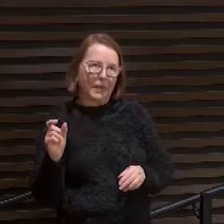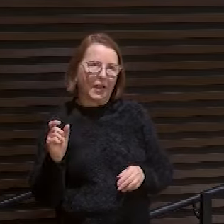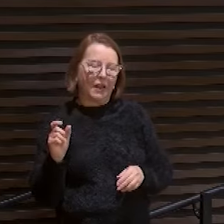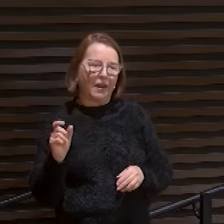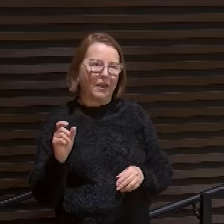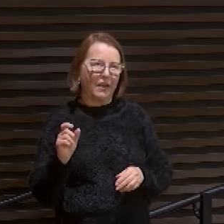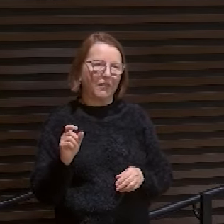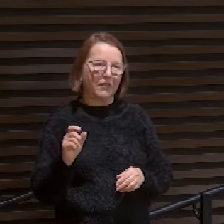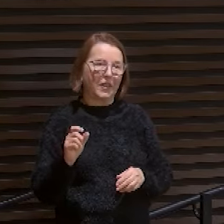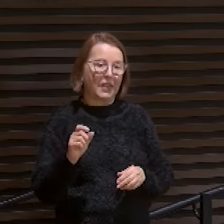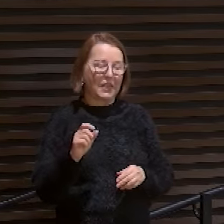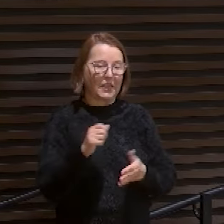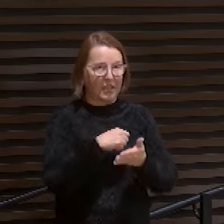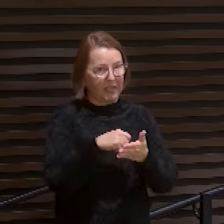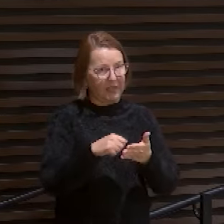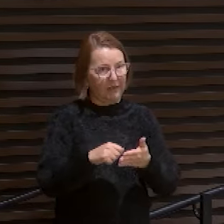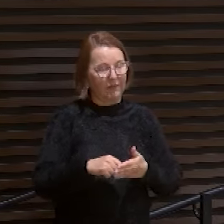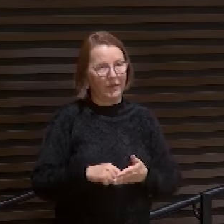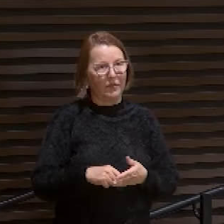hebraica.